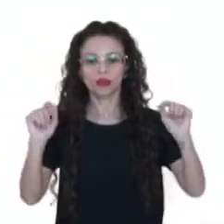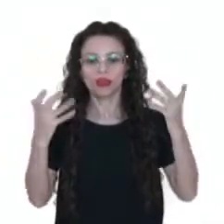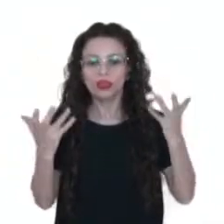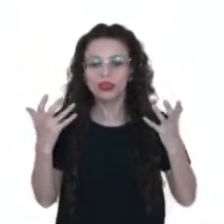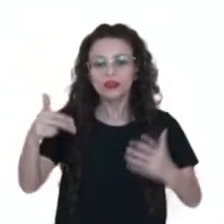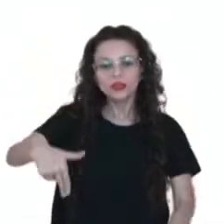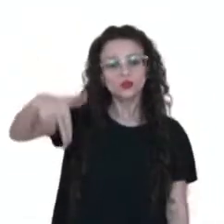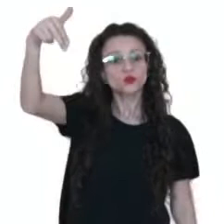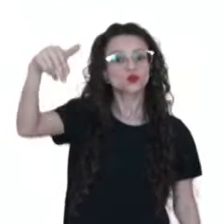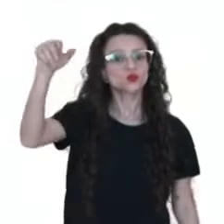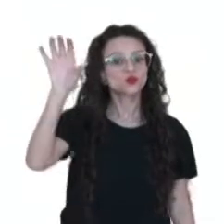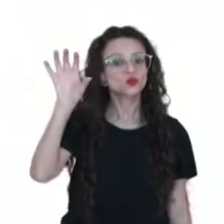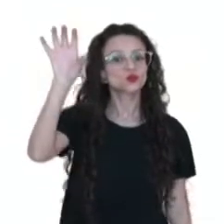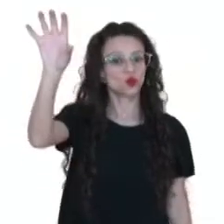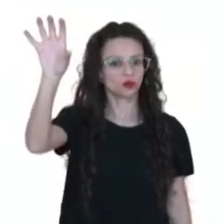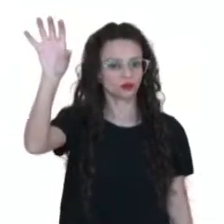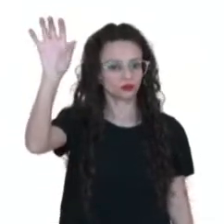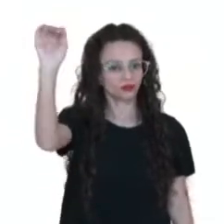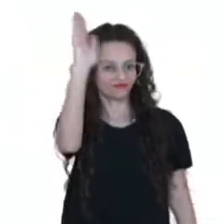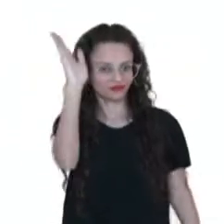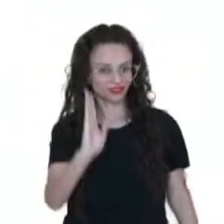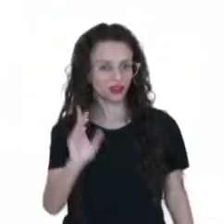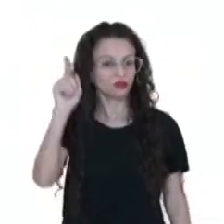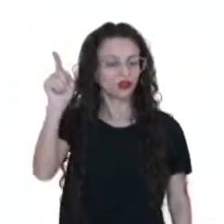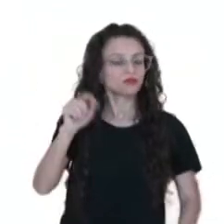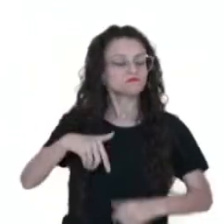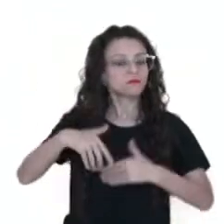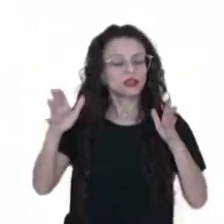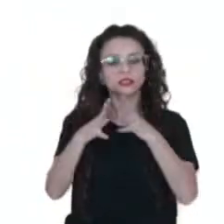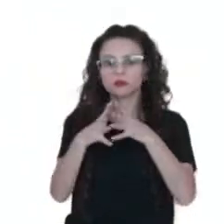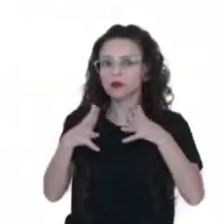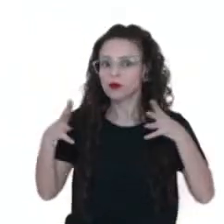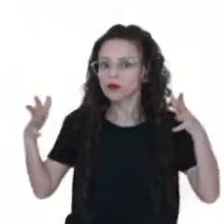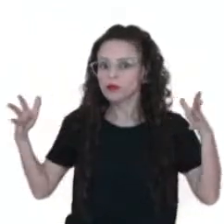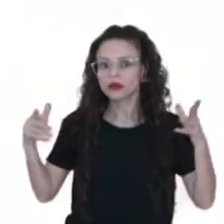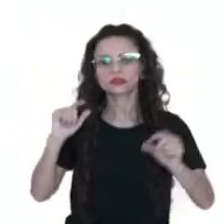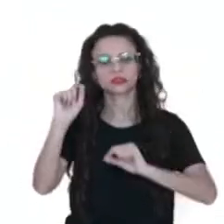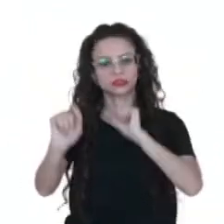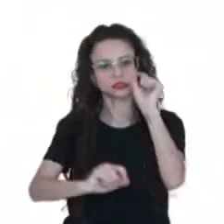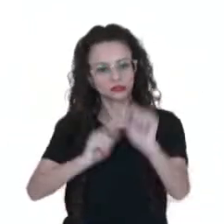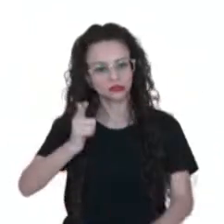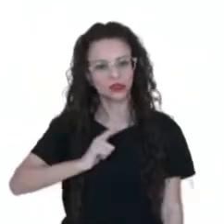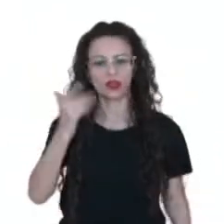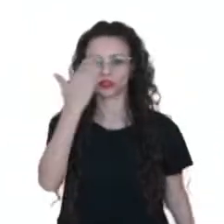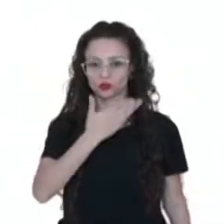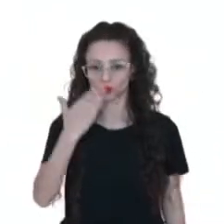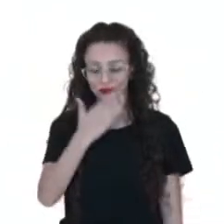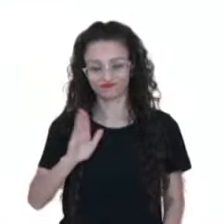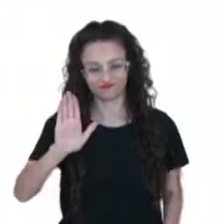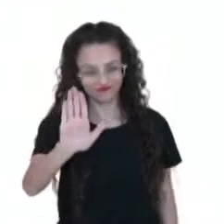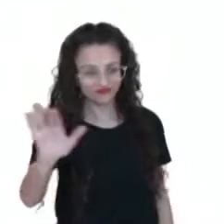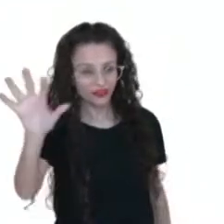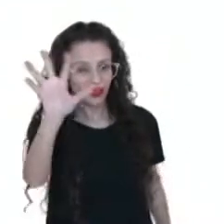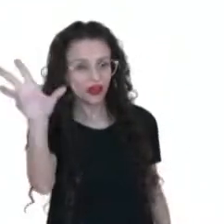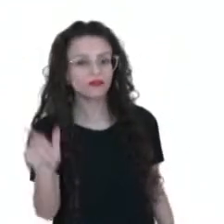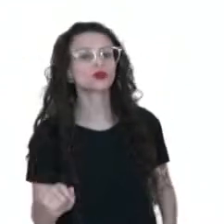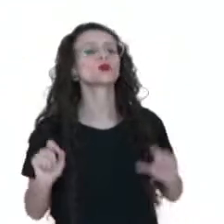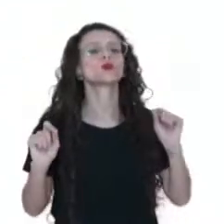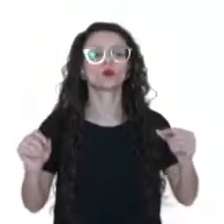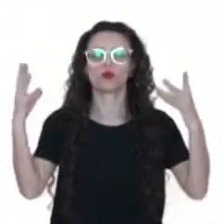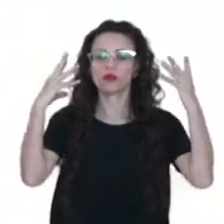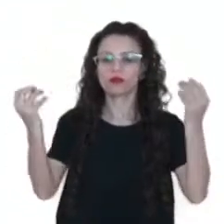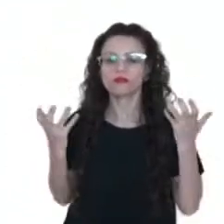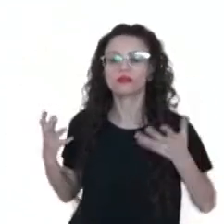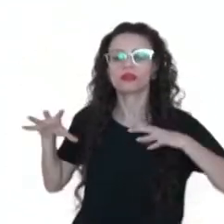Nordeste brasileiro, que à época era o maior produtor de açúcar do mundo. Já na África, os holandeses